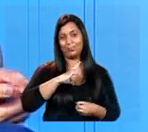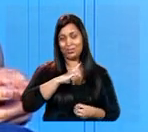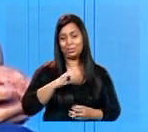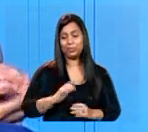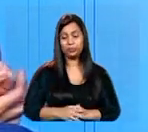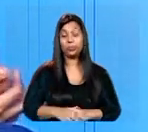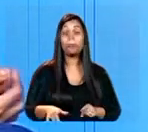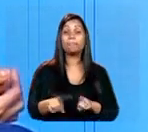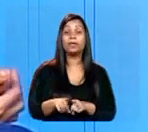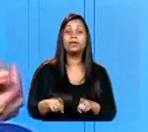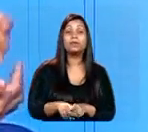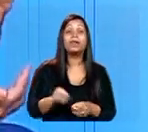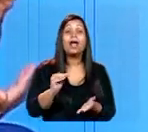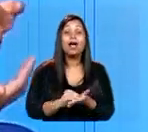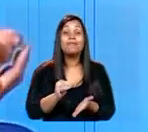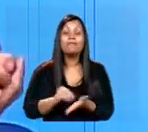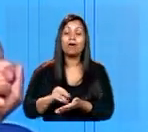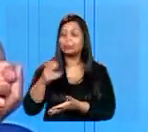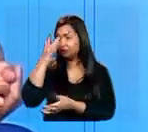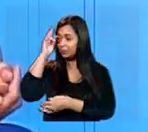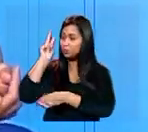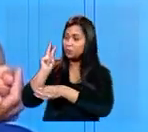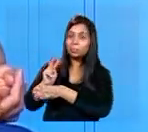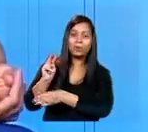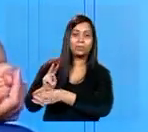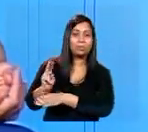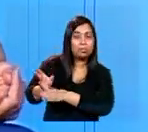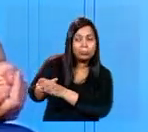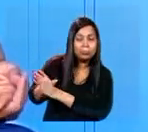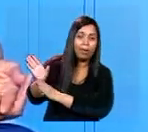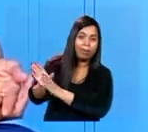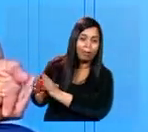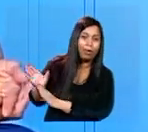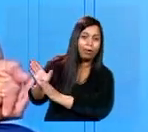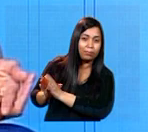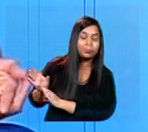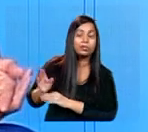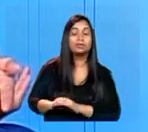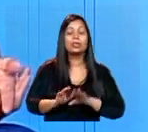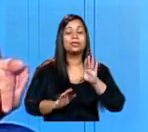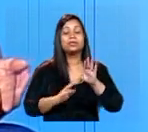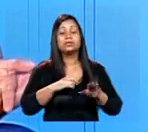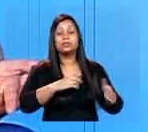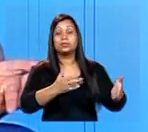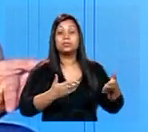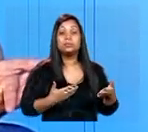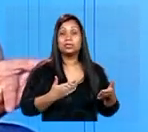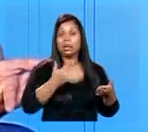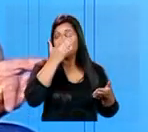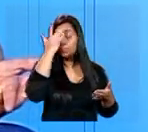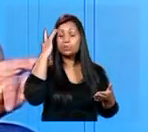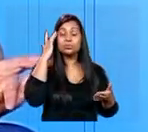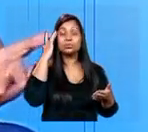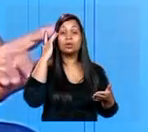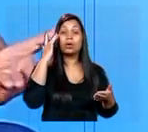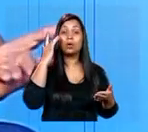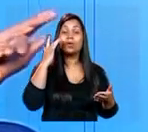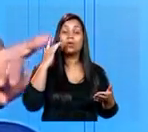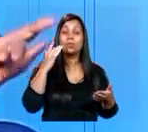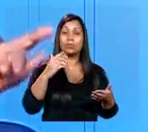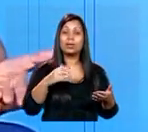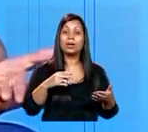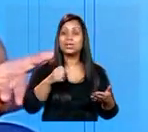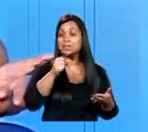tem dificuldade. A ausência do cuidador para capacitar, né? Muitas vezes chega para nós o caso que ele é